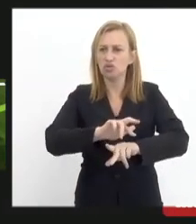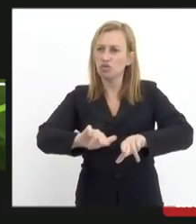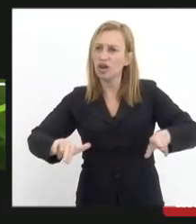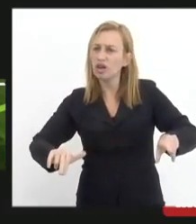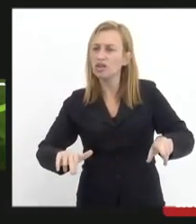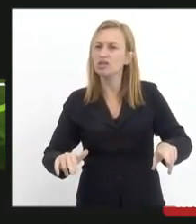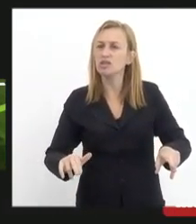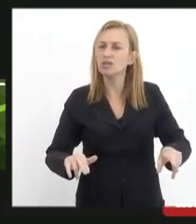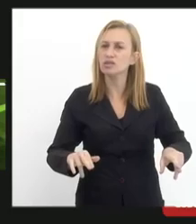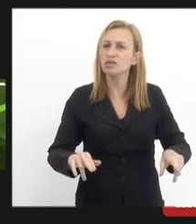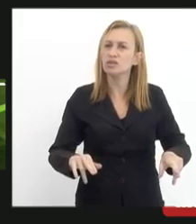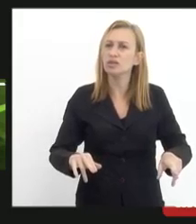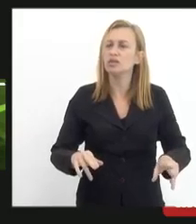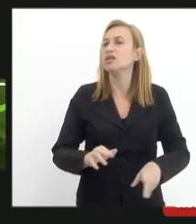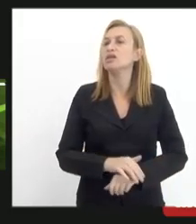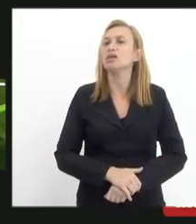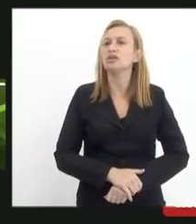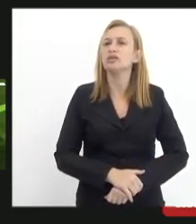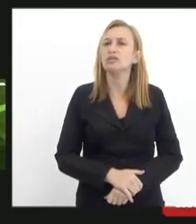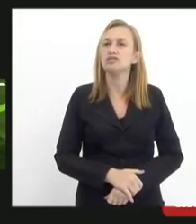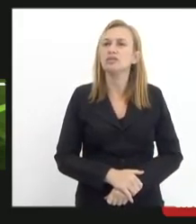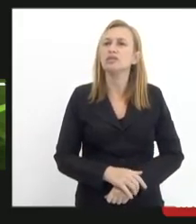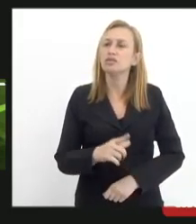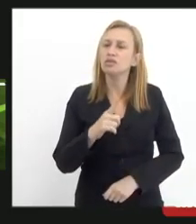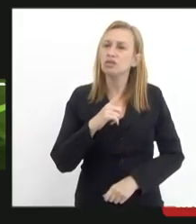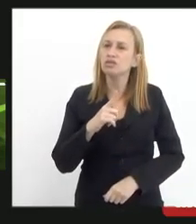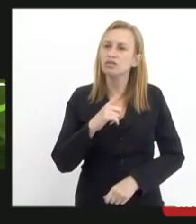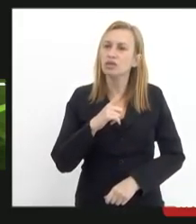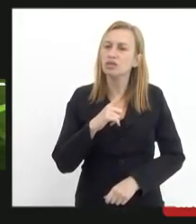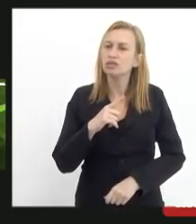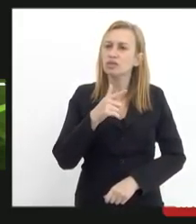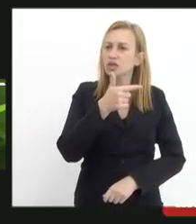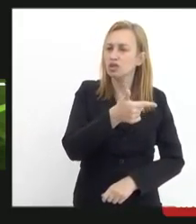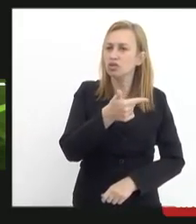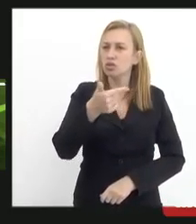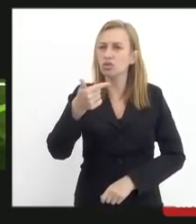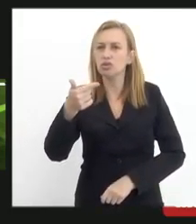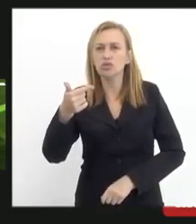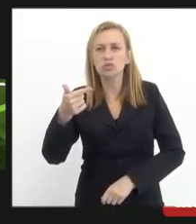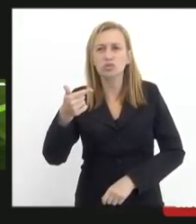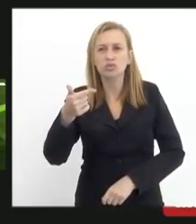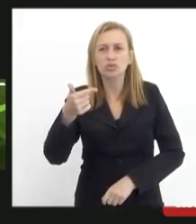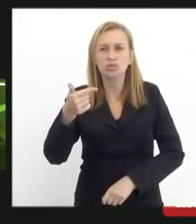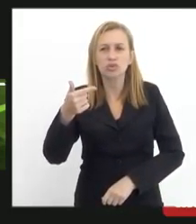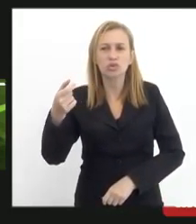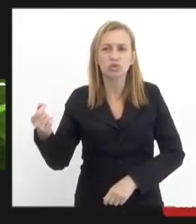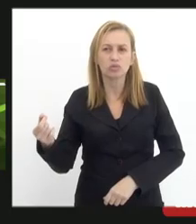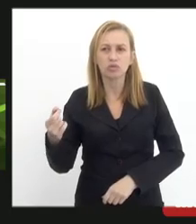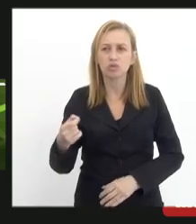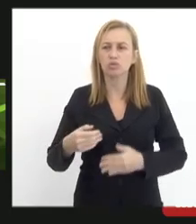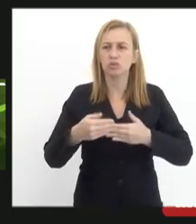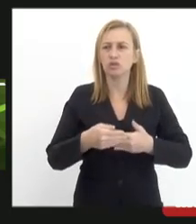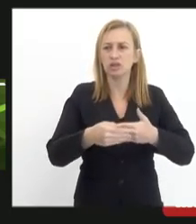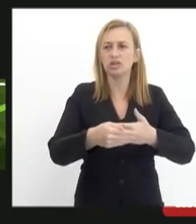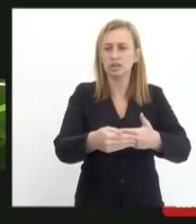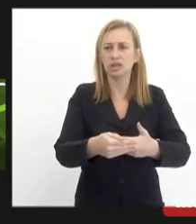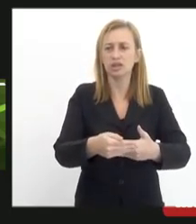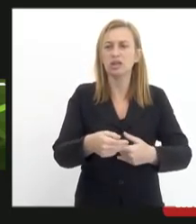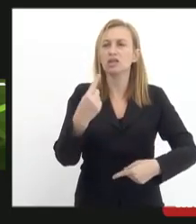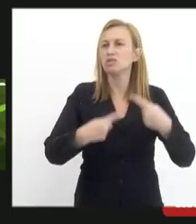com posições distintas, tivemos, desde 2000, um constante avançar